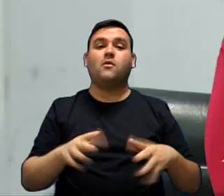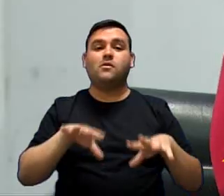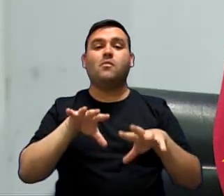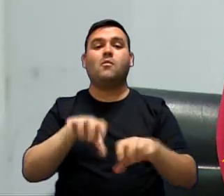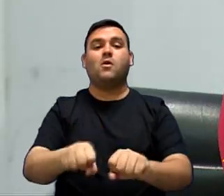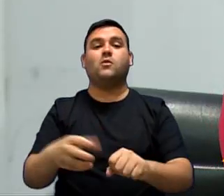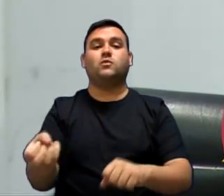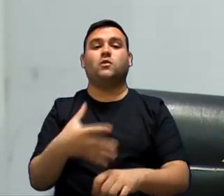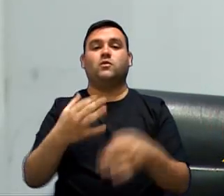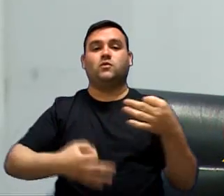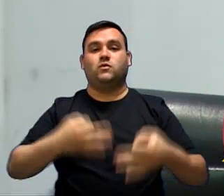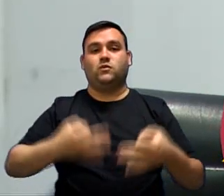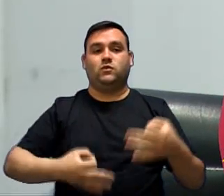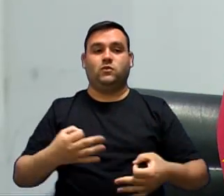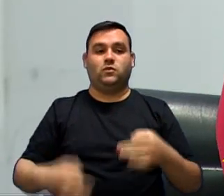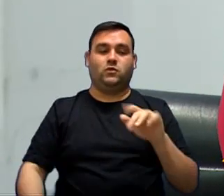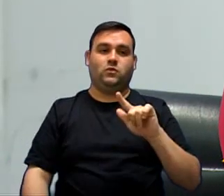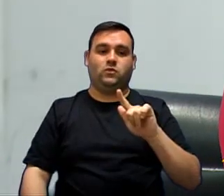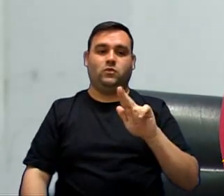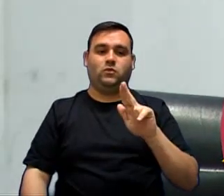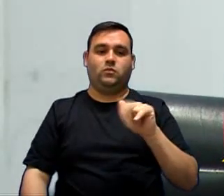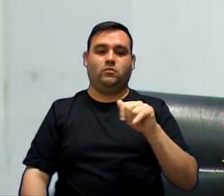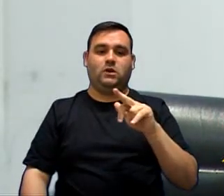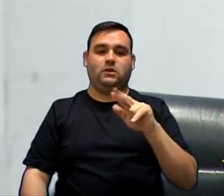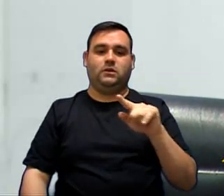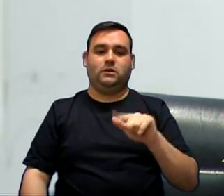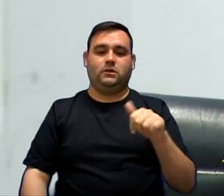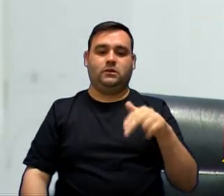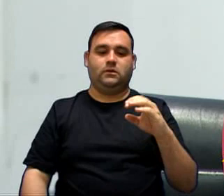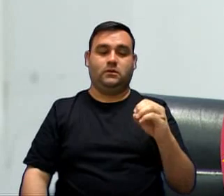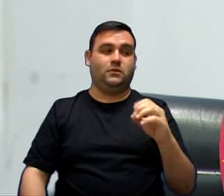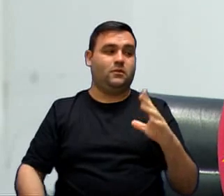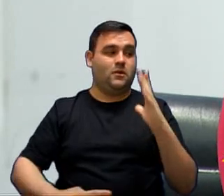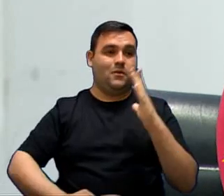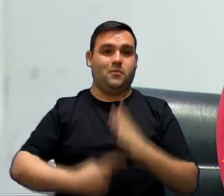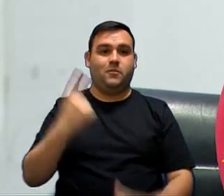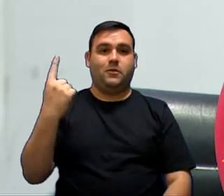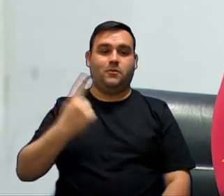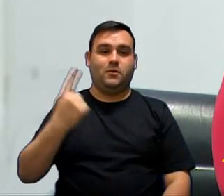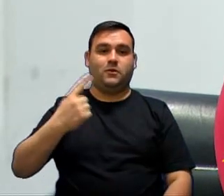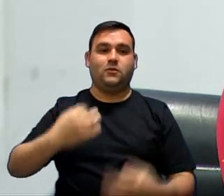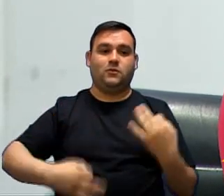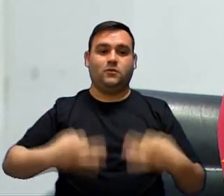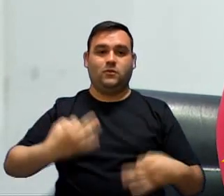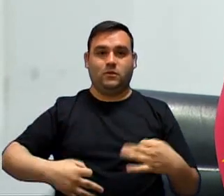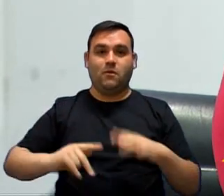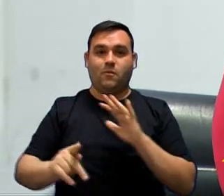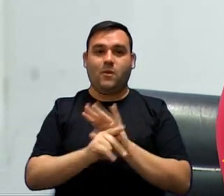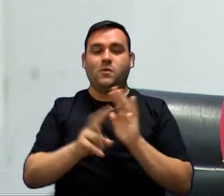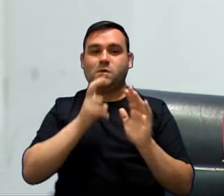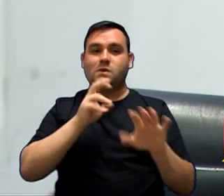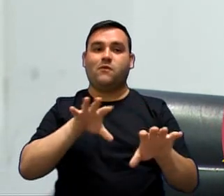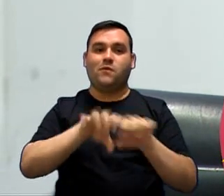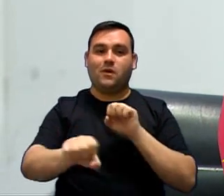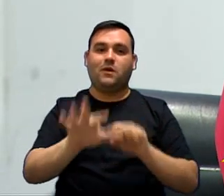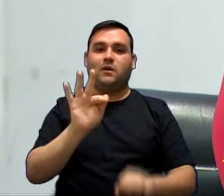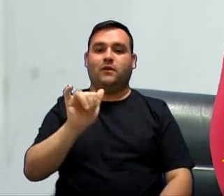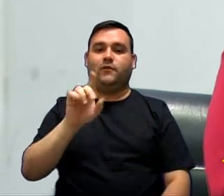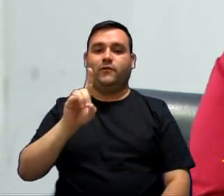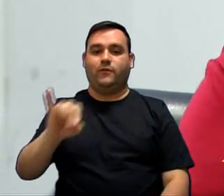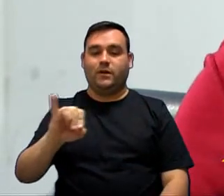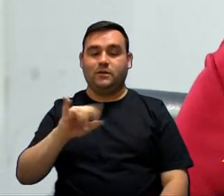posse o juiz Hugo Maranzano, o primeiro juiz sorocabano, formado pela